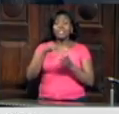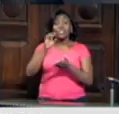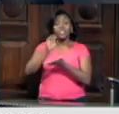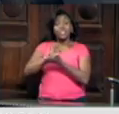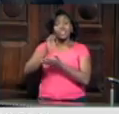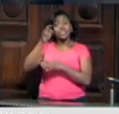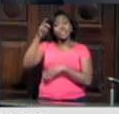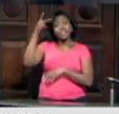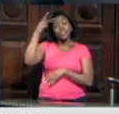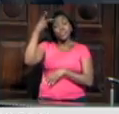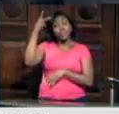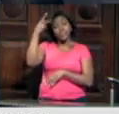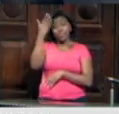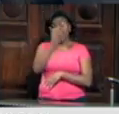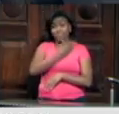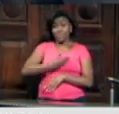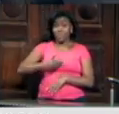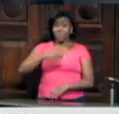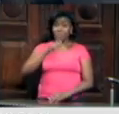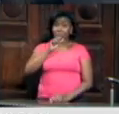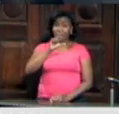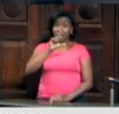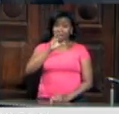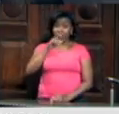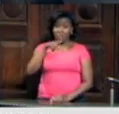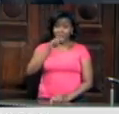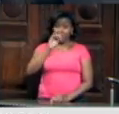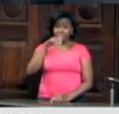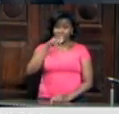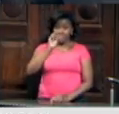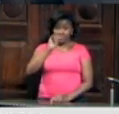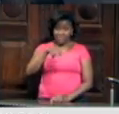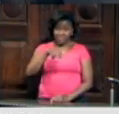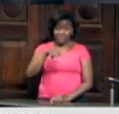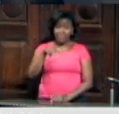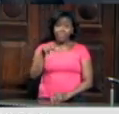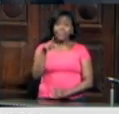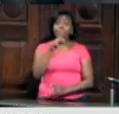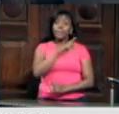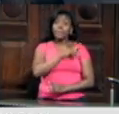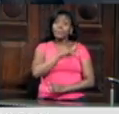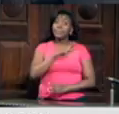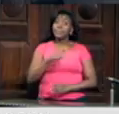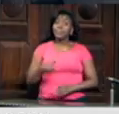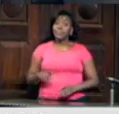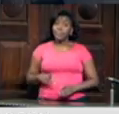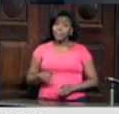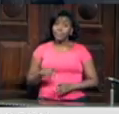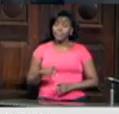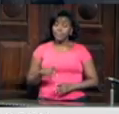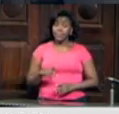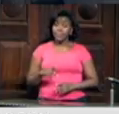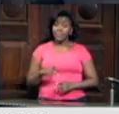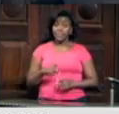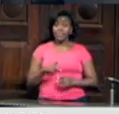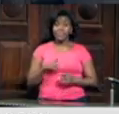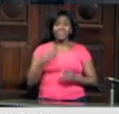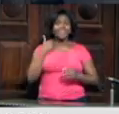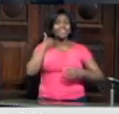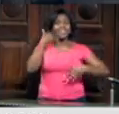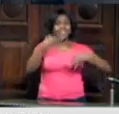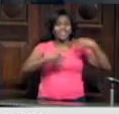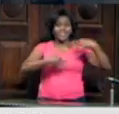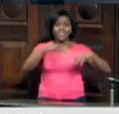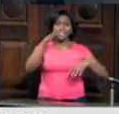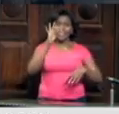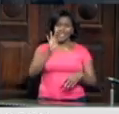nome do governador Geraldo Alckmin. Mensagem enviada pela presidente do Supremo Tribunal Federal,